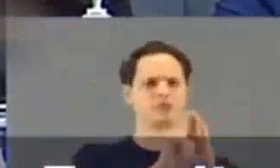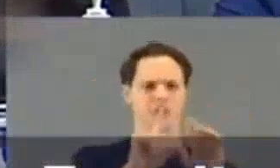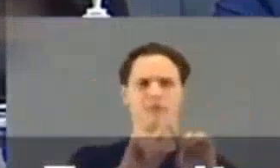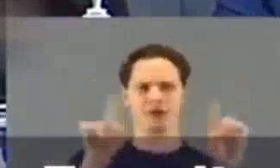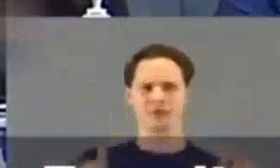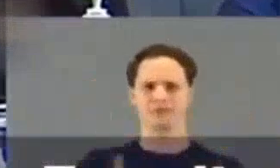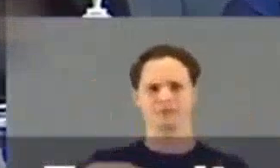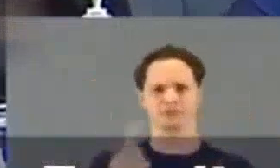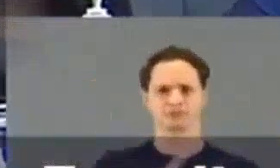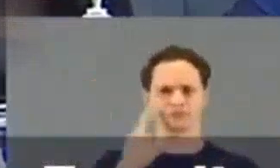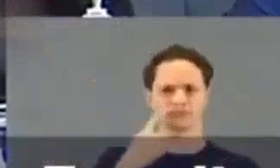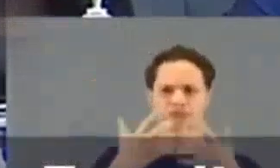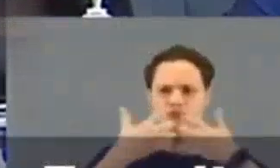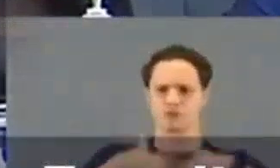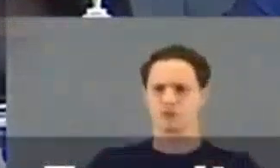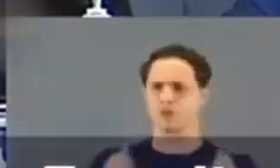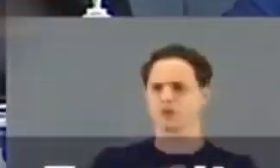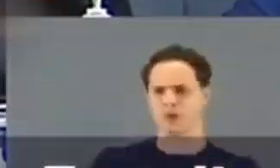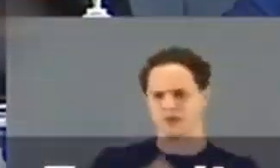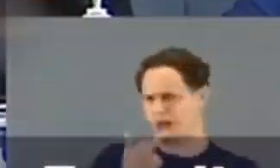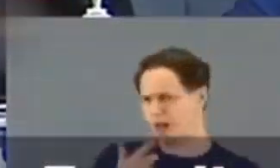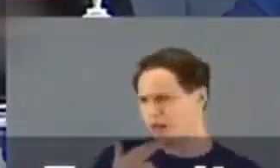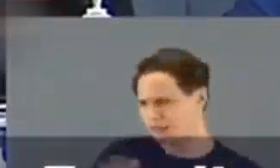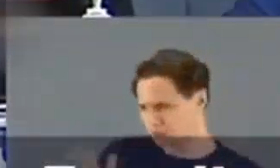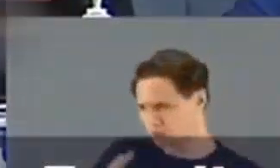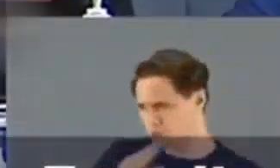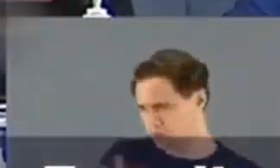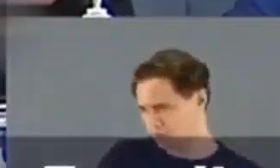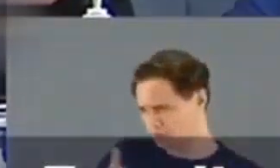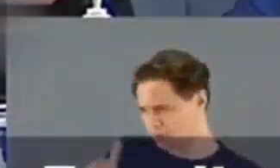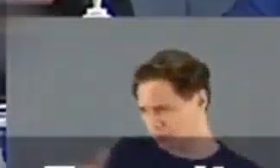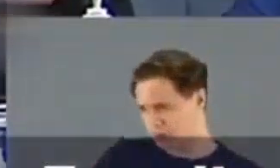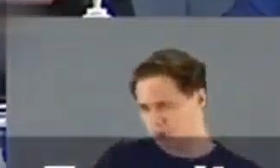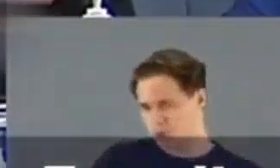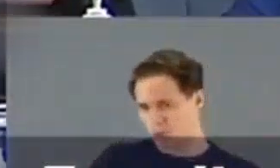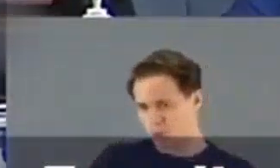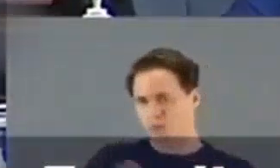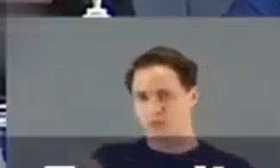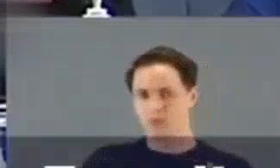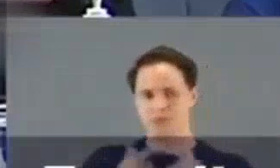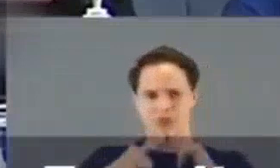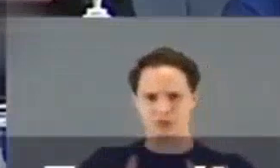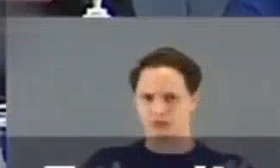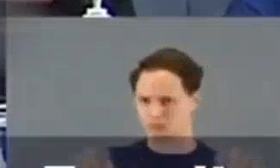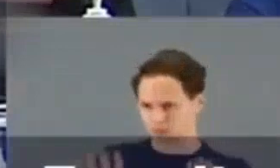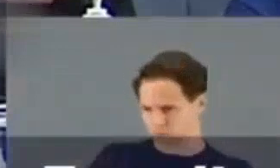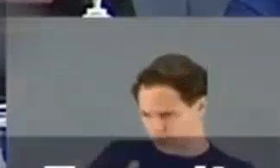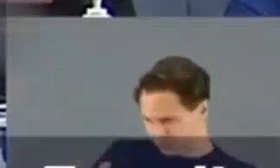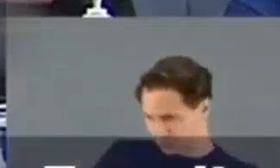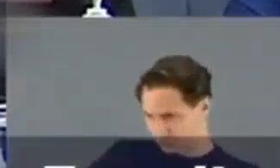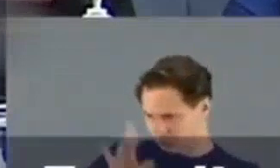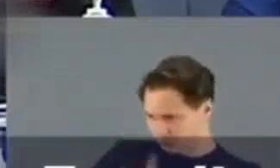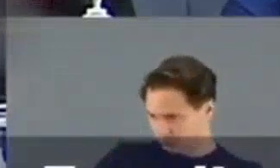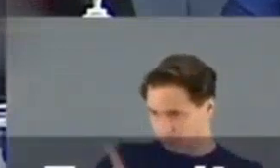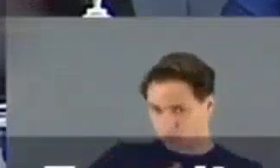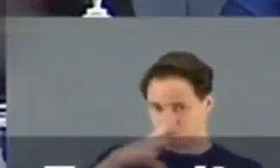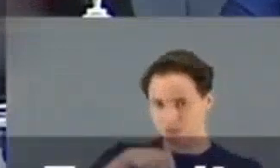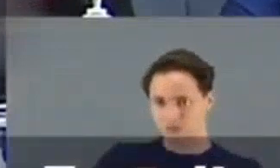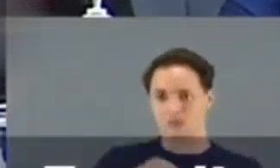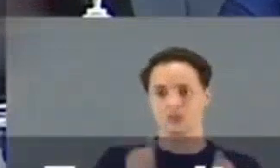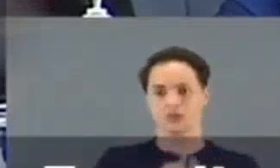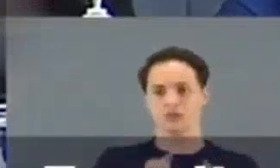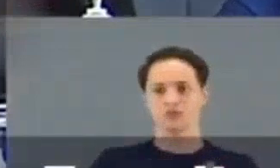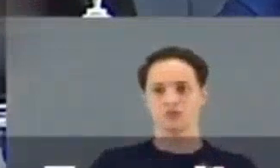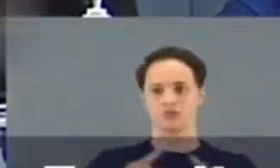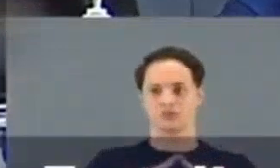Sim. Mas ele não tinha conhecimento suficiente da língua, o que consta, na verdade, no seu currículo. Aí tem que